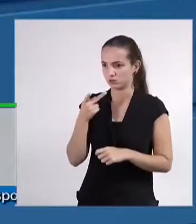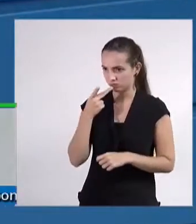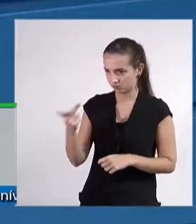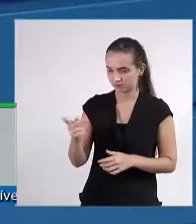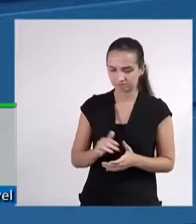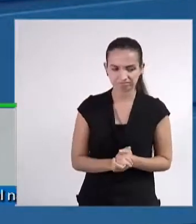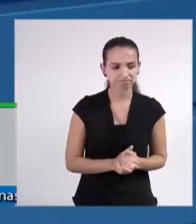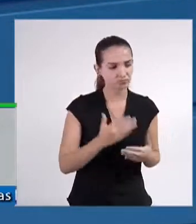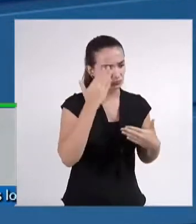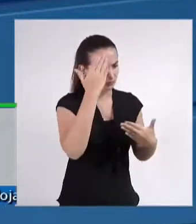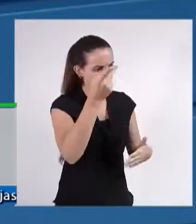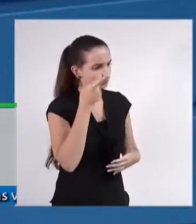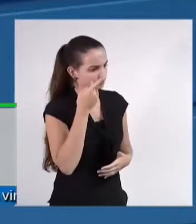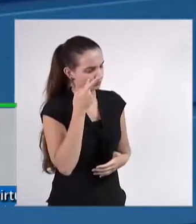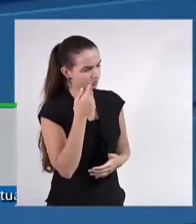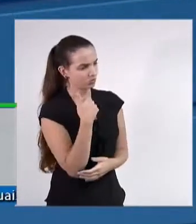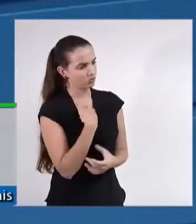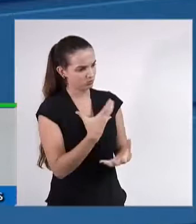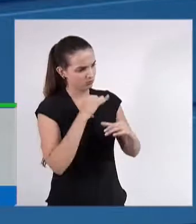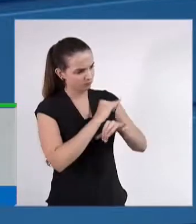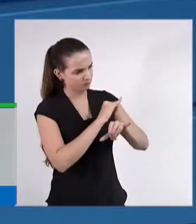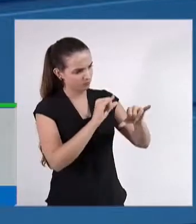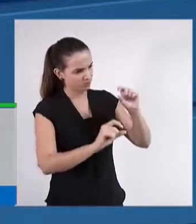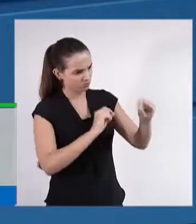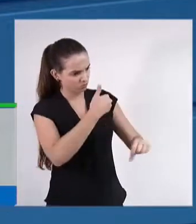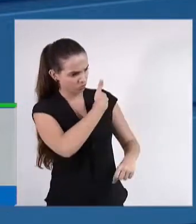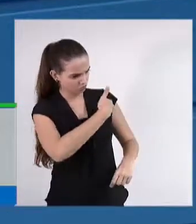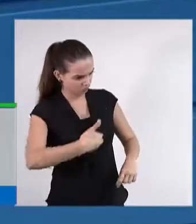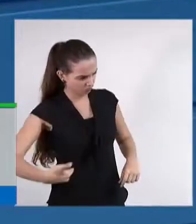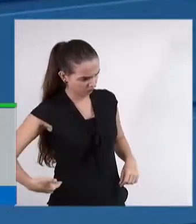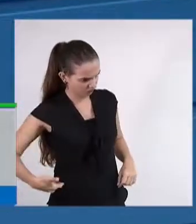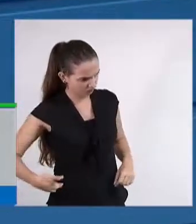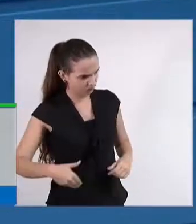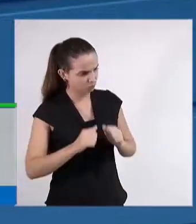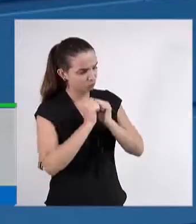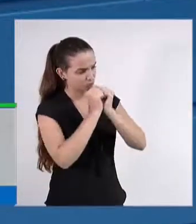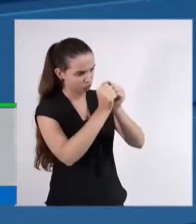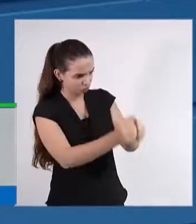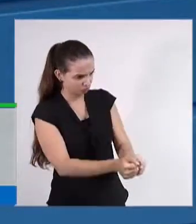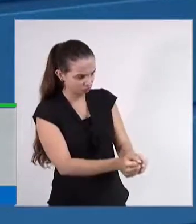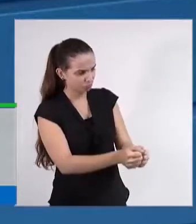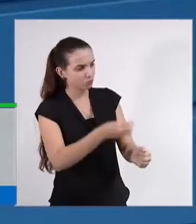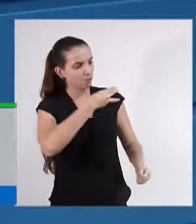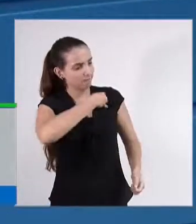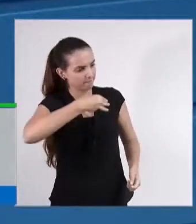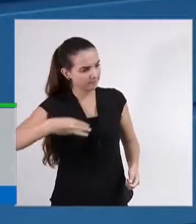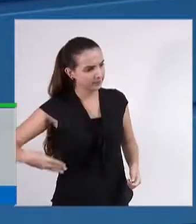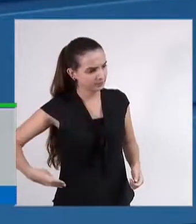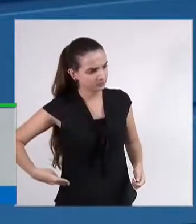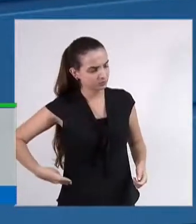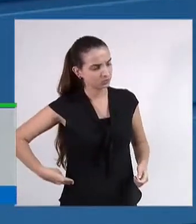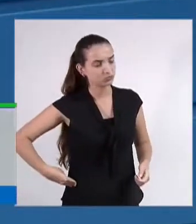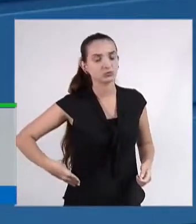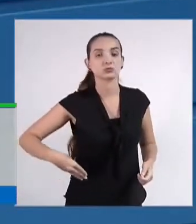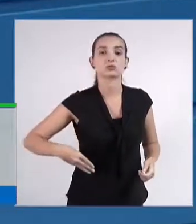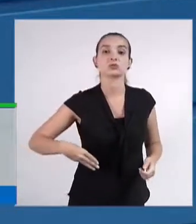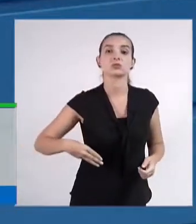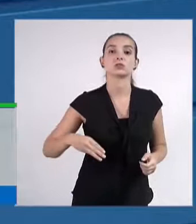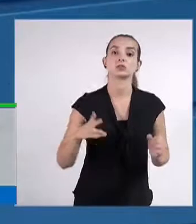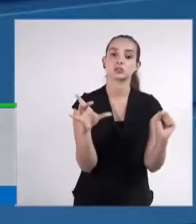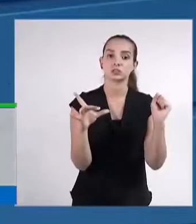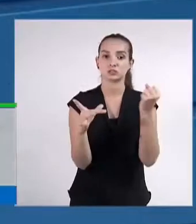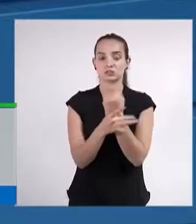Kemp. Mas informa a Vossa Excelência que o governo, através do ministro do Gabinete de